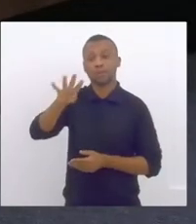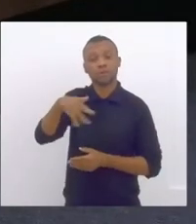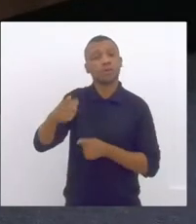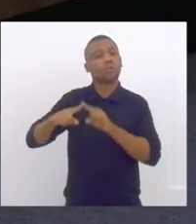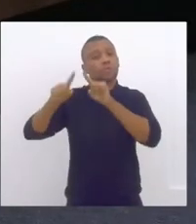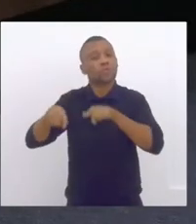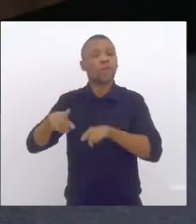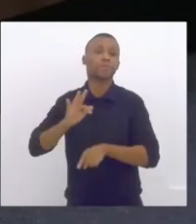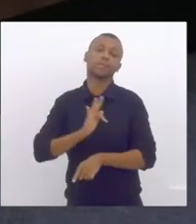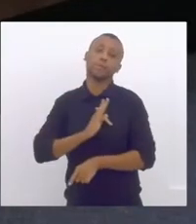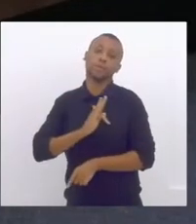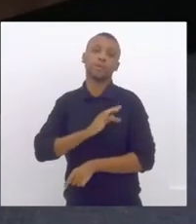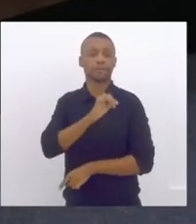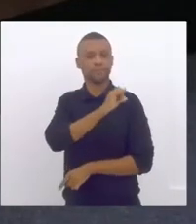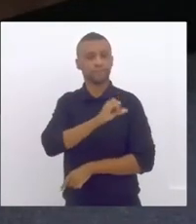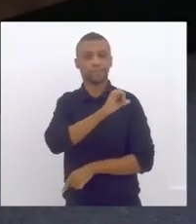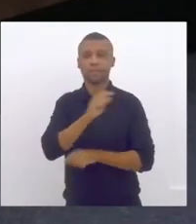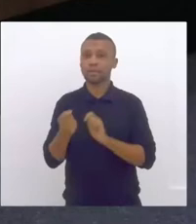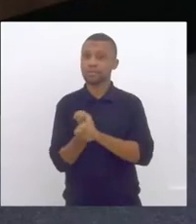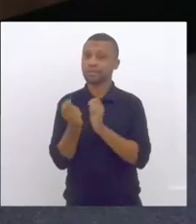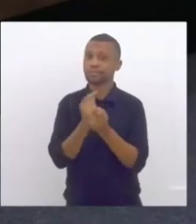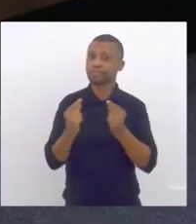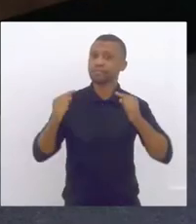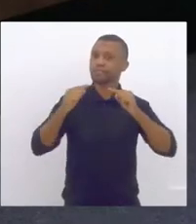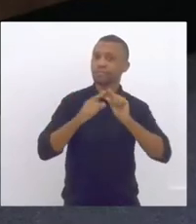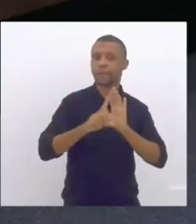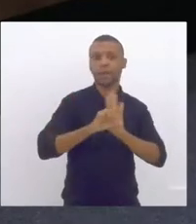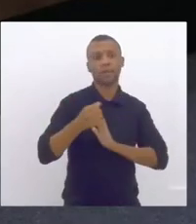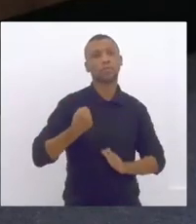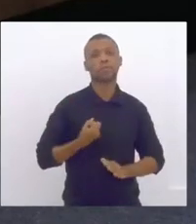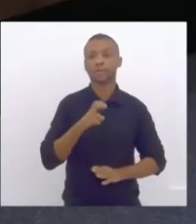Rio de Janeiro, em conformidade com o dispositivo da Lei